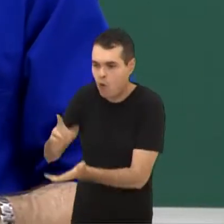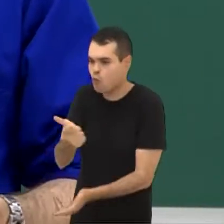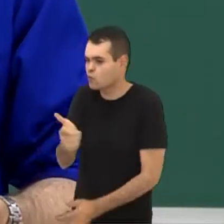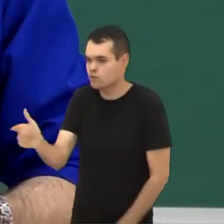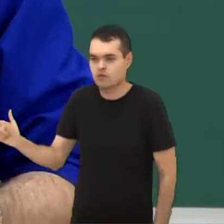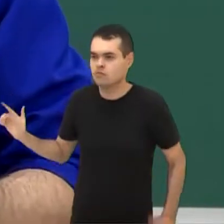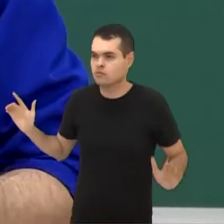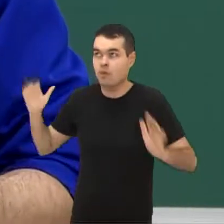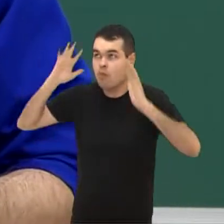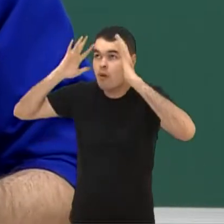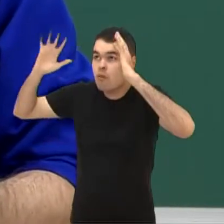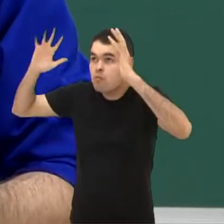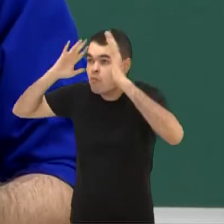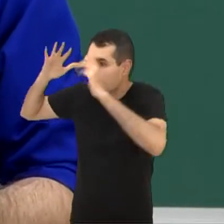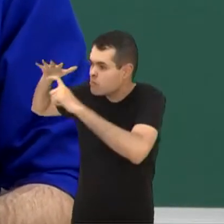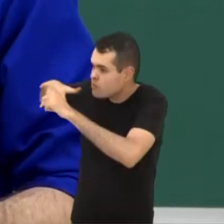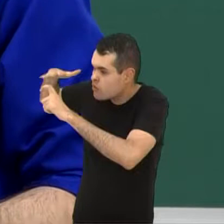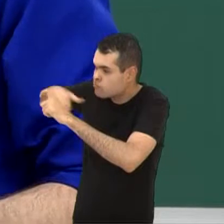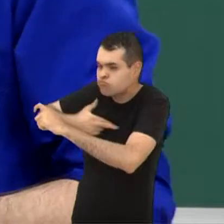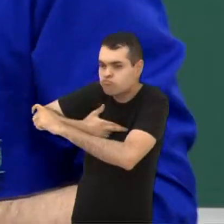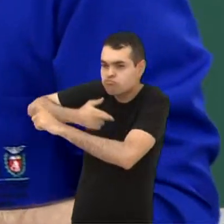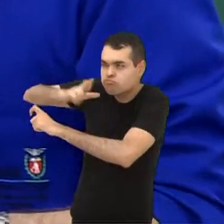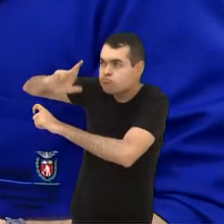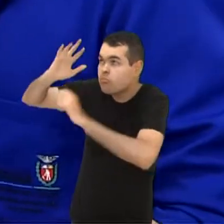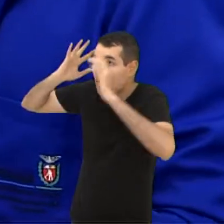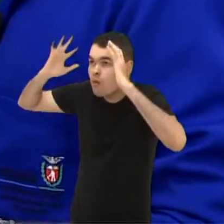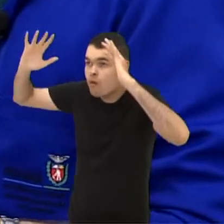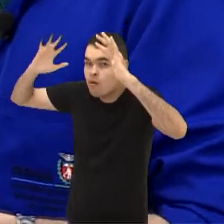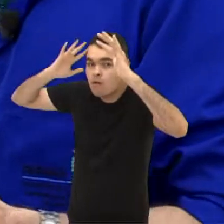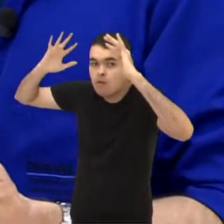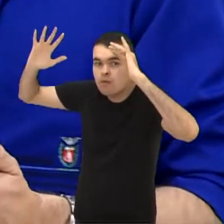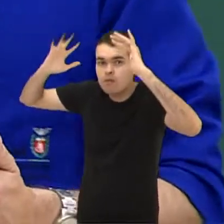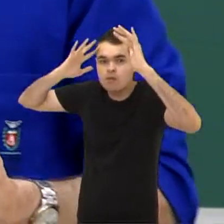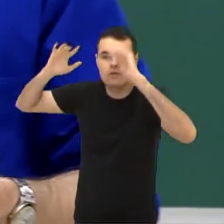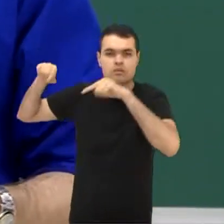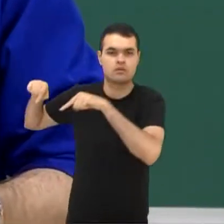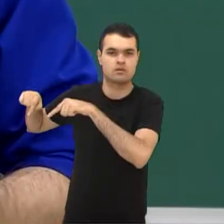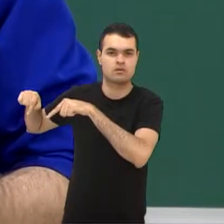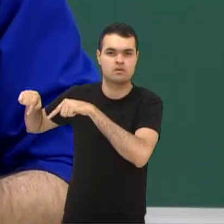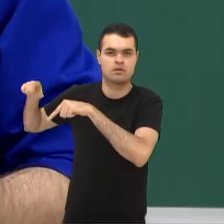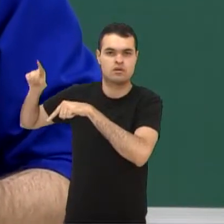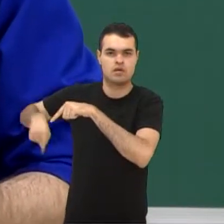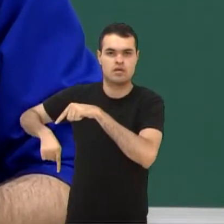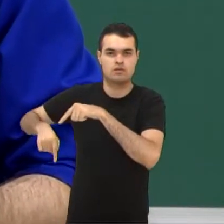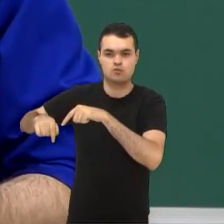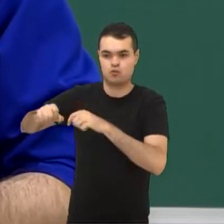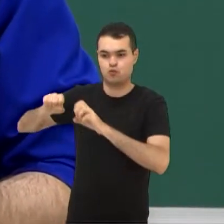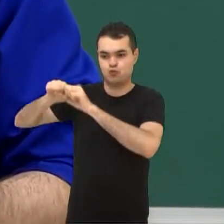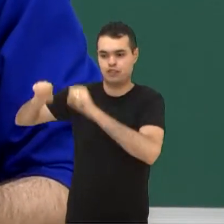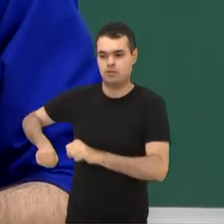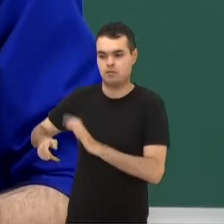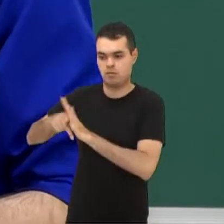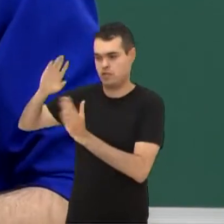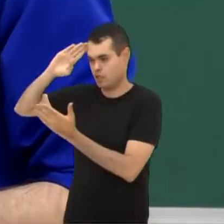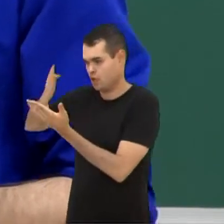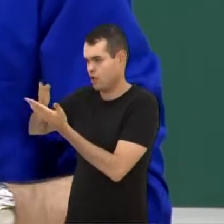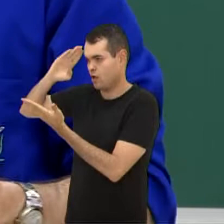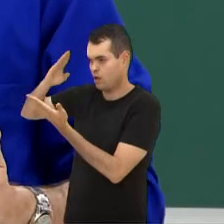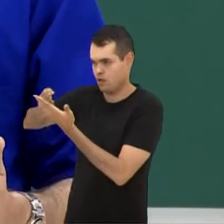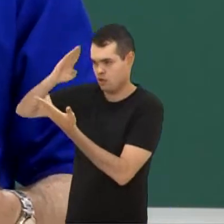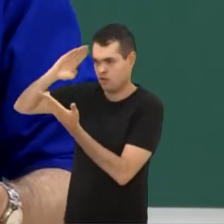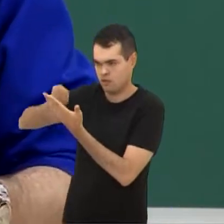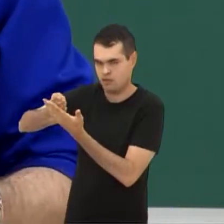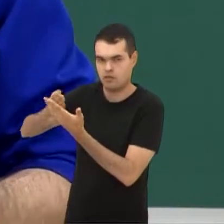consciência mítica, nós temos as religiões, porque né, o sistema de crenças, né, ele traz